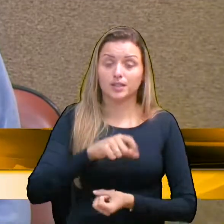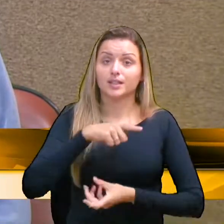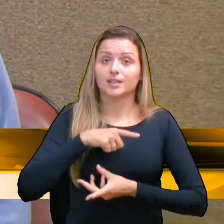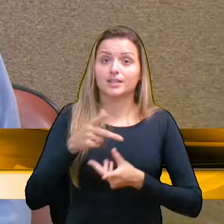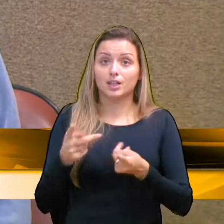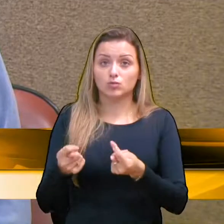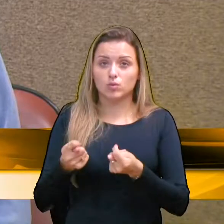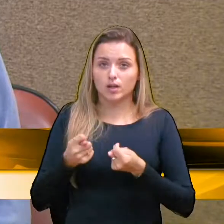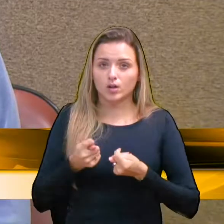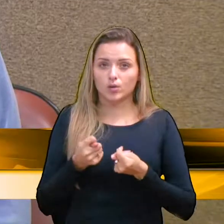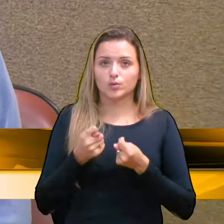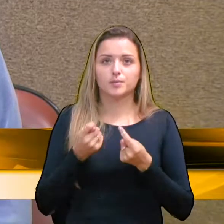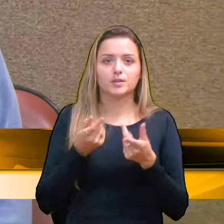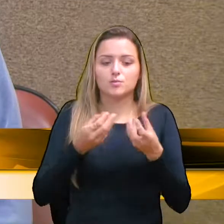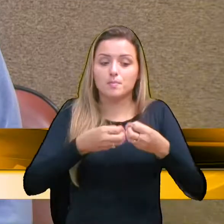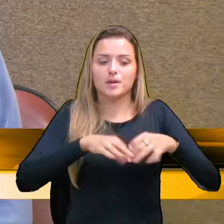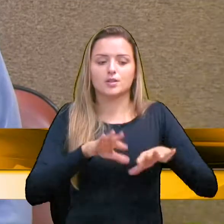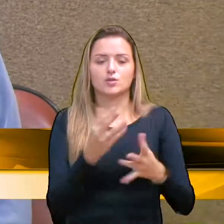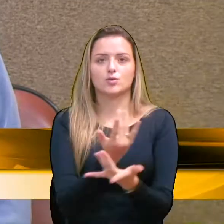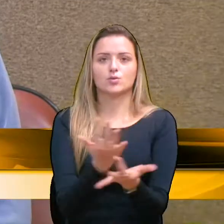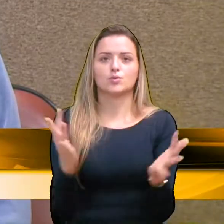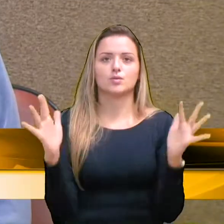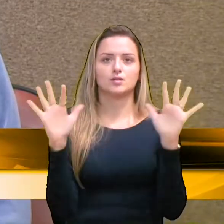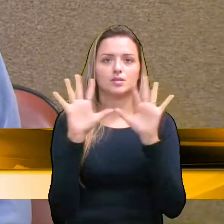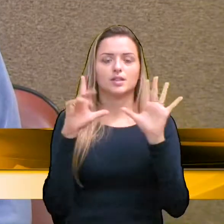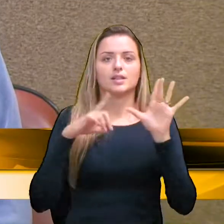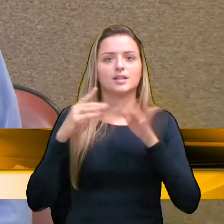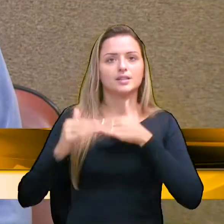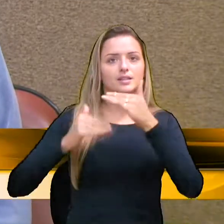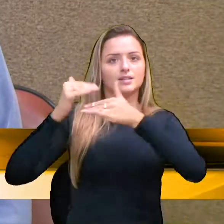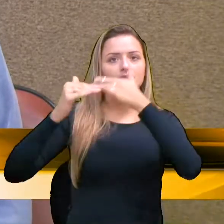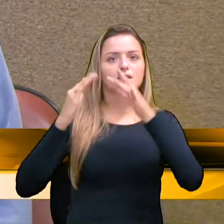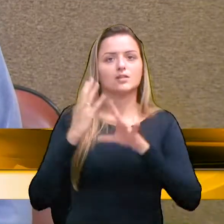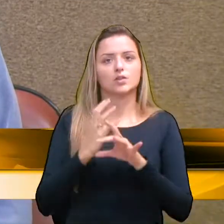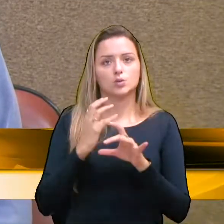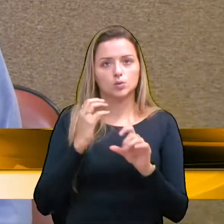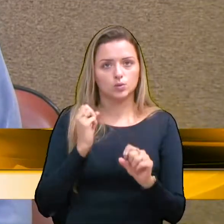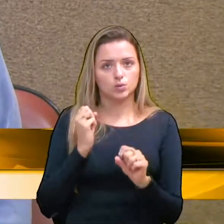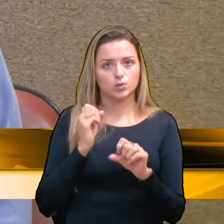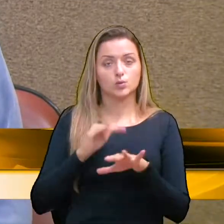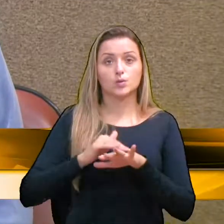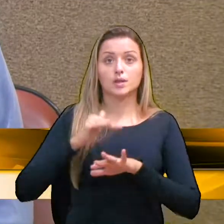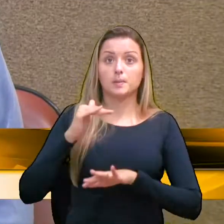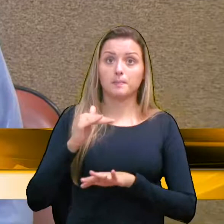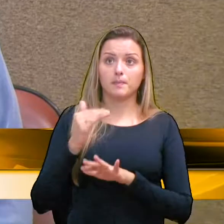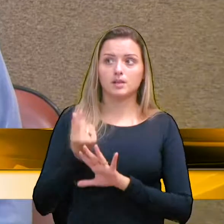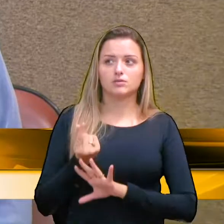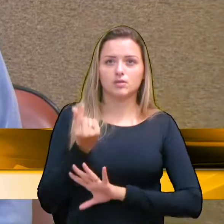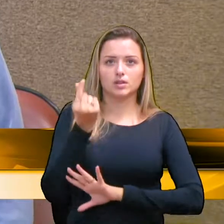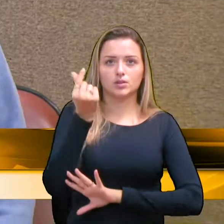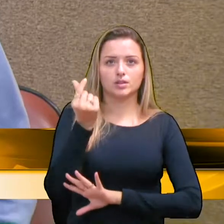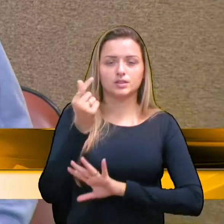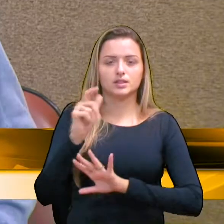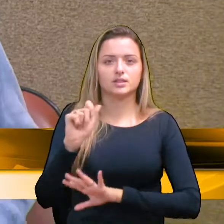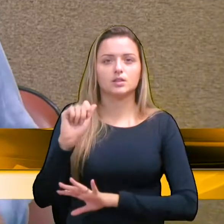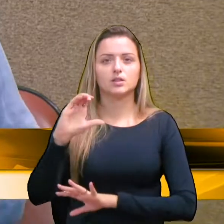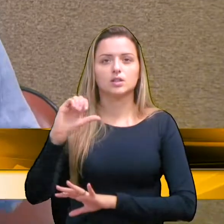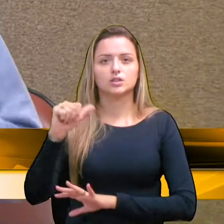de impactos ambientais obtiveram aumento anual nos lucros e no aumento do valor de suas ações, na